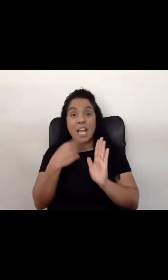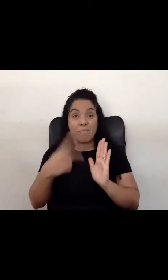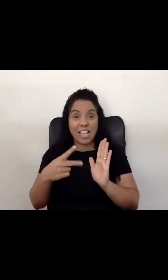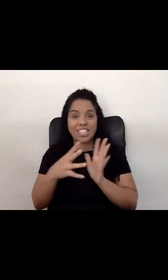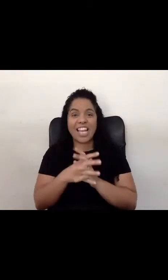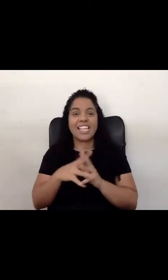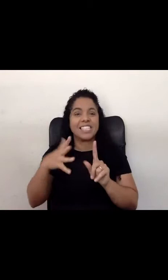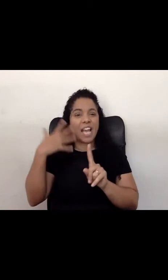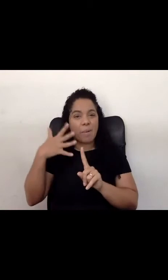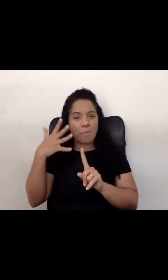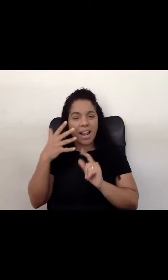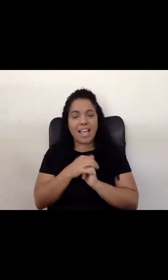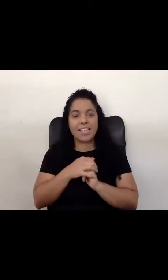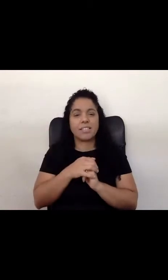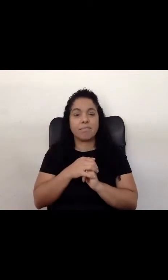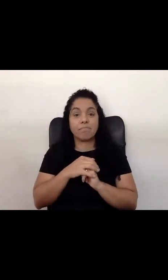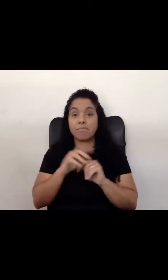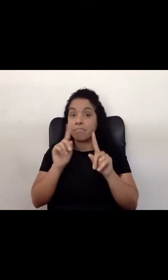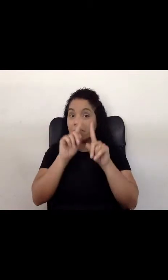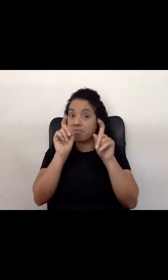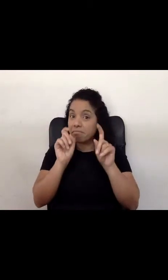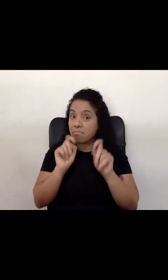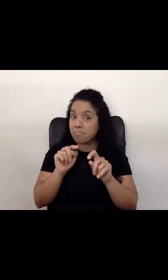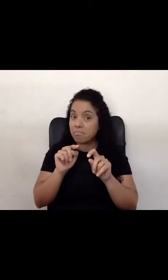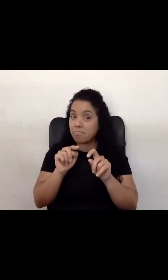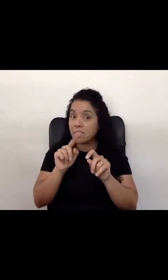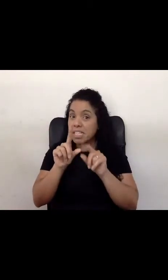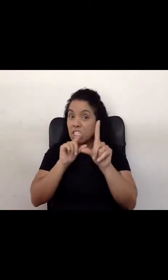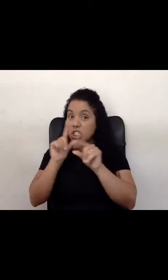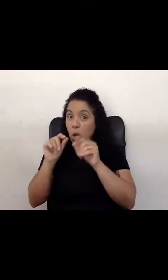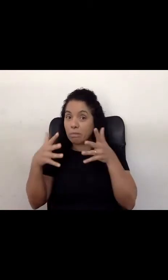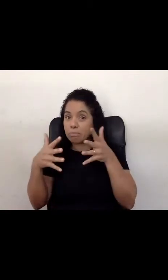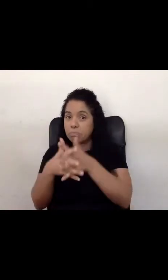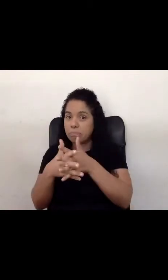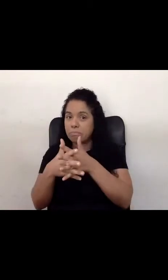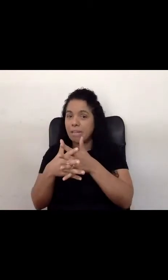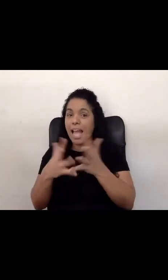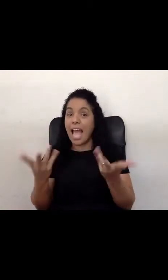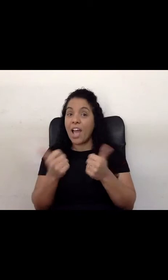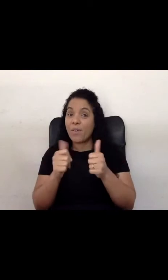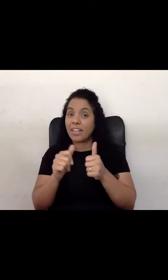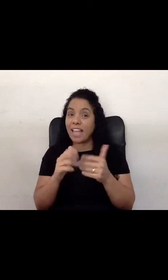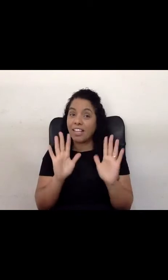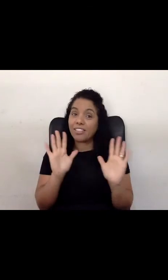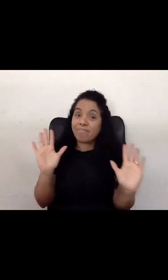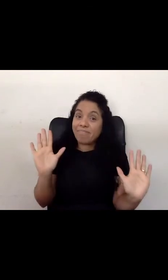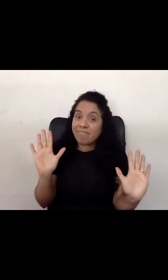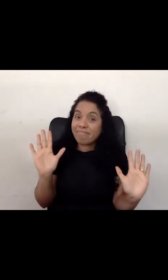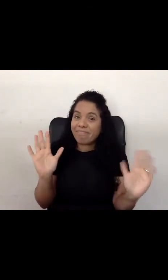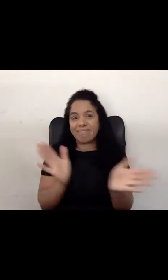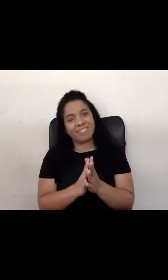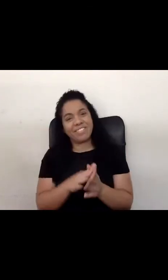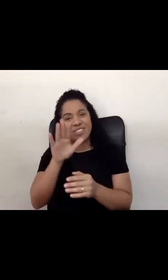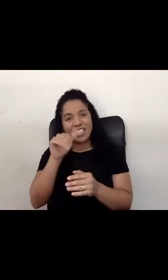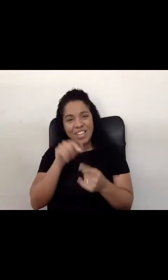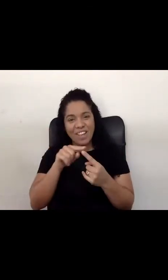a palestra. Será que as escolhas matam a qualidade? Essa é uma boa pergunta. Vou chamar ela aqui